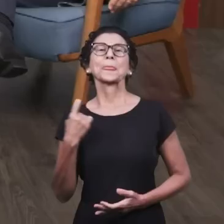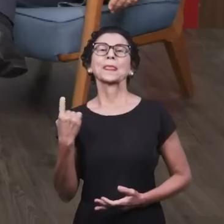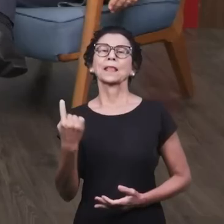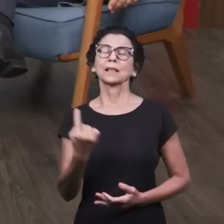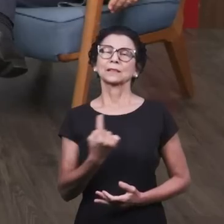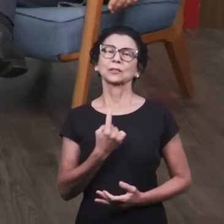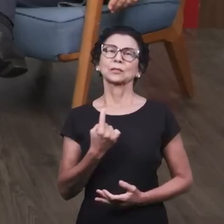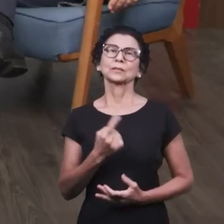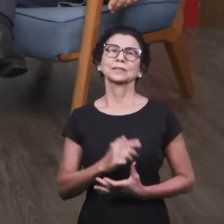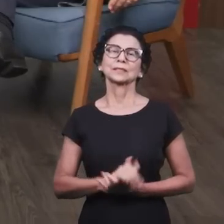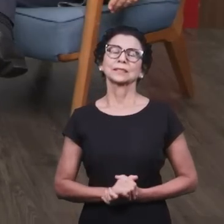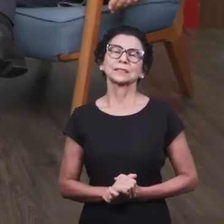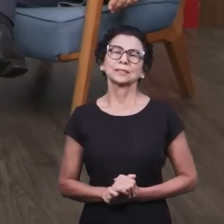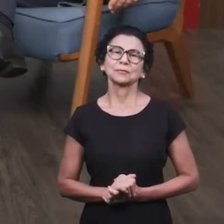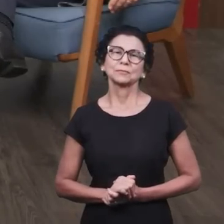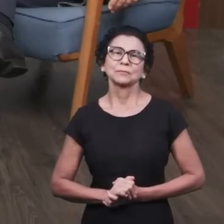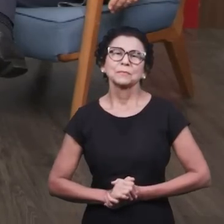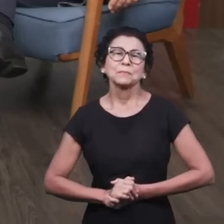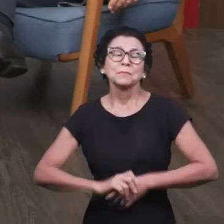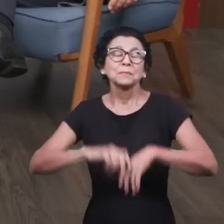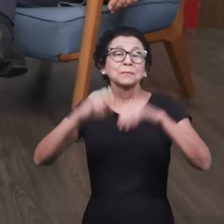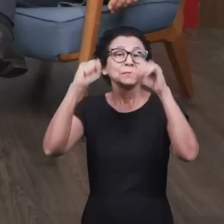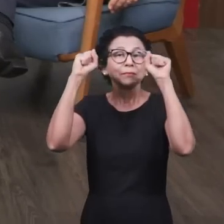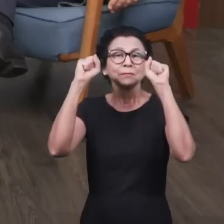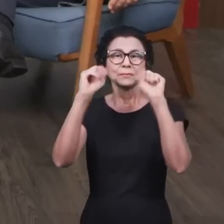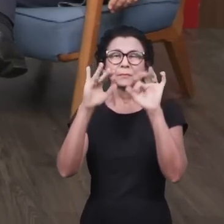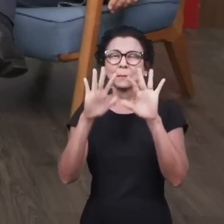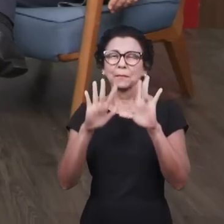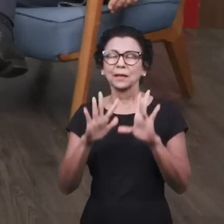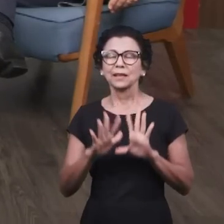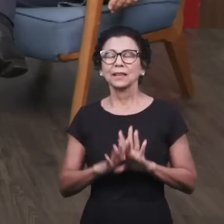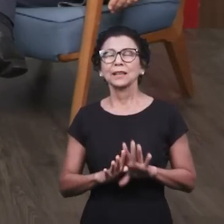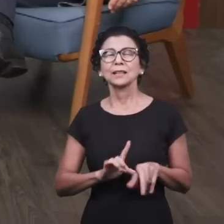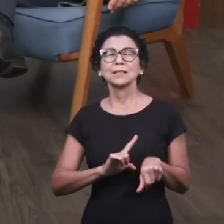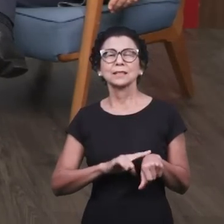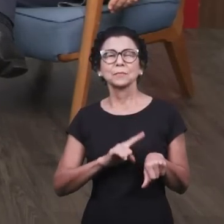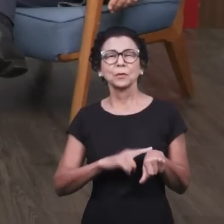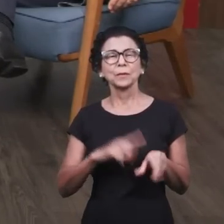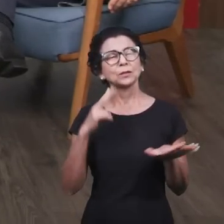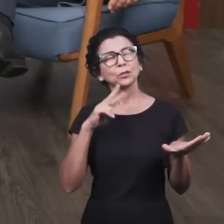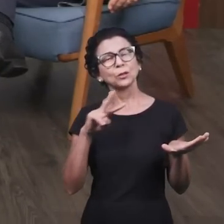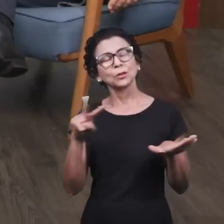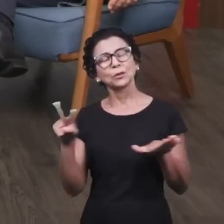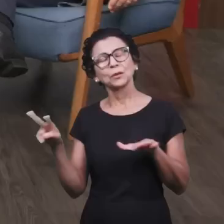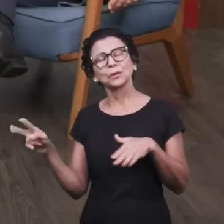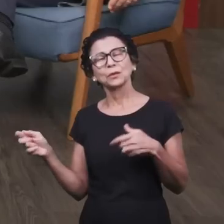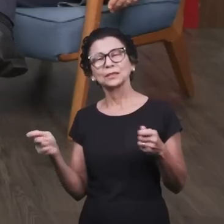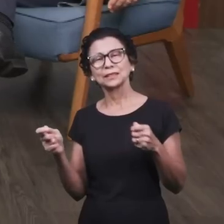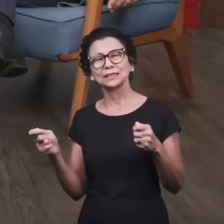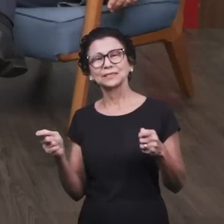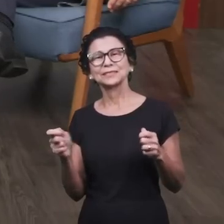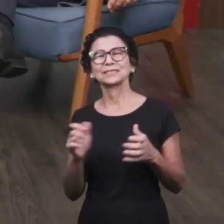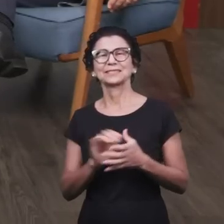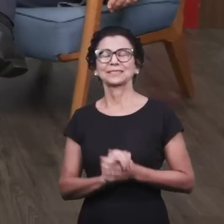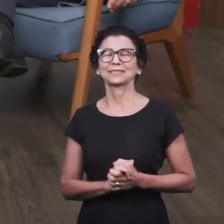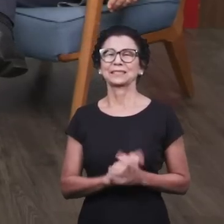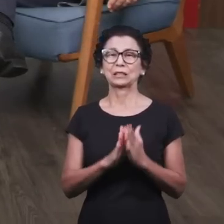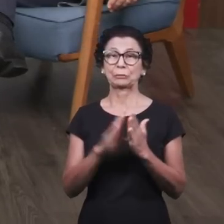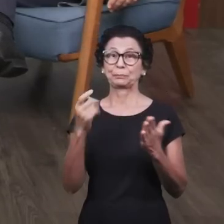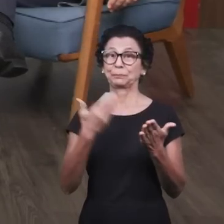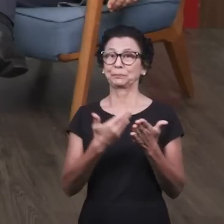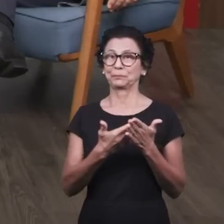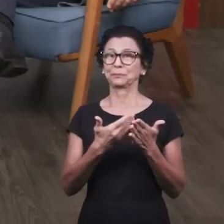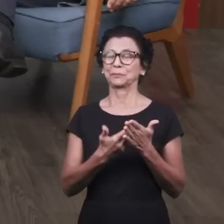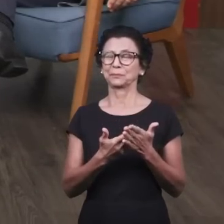a todos, e é sempre uma bênção, nosso momento semanal de estudarmos um